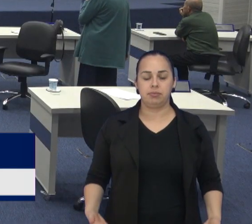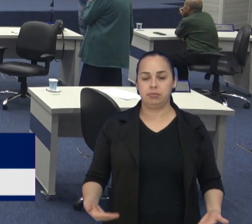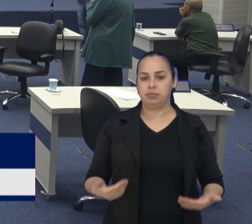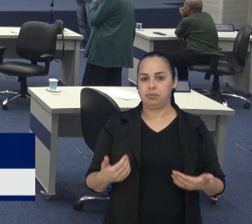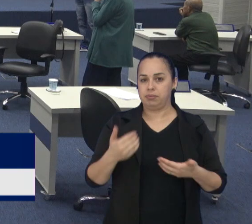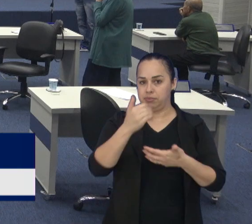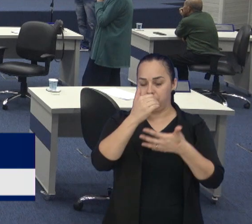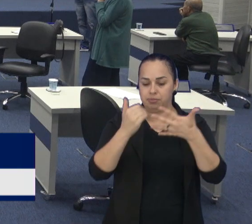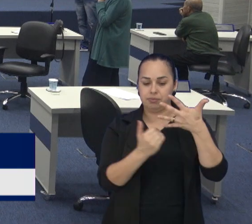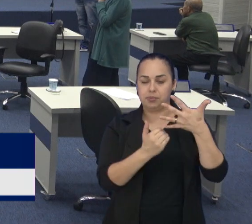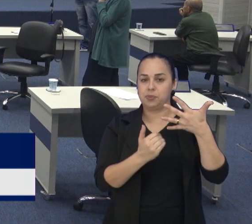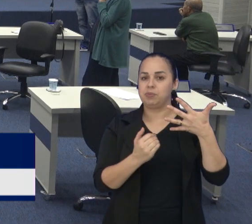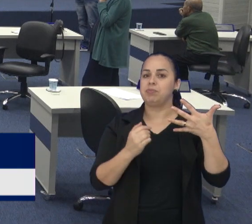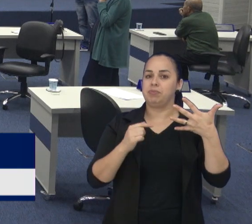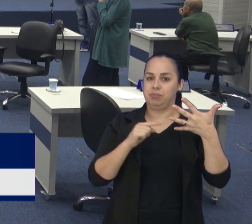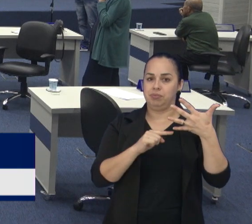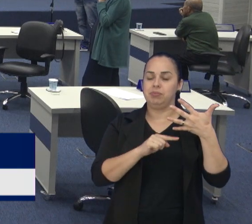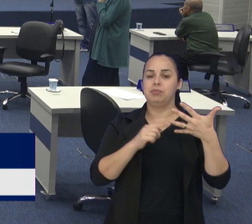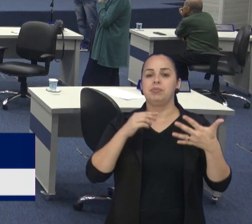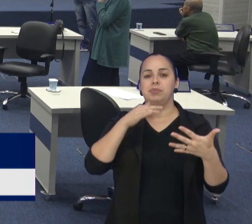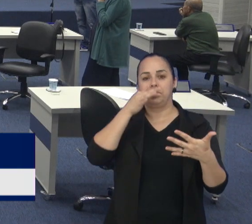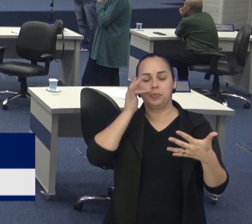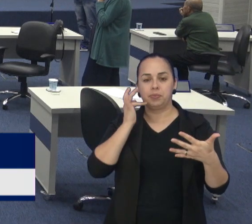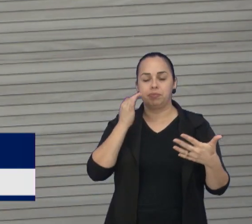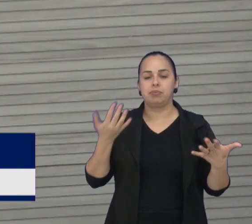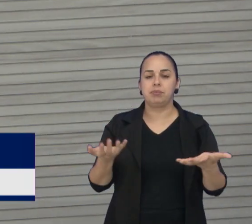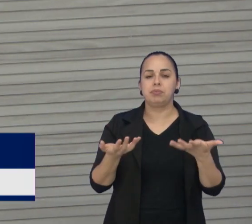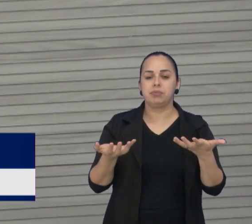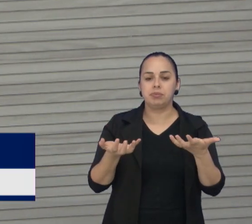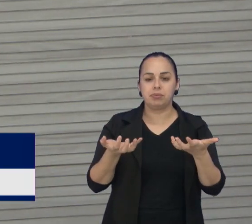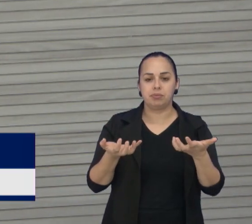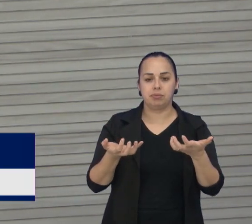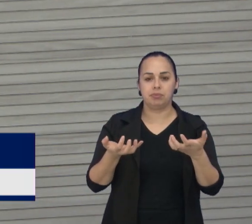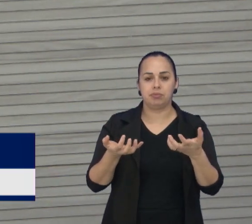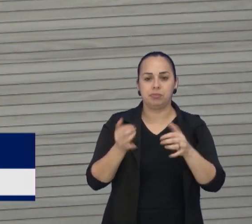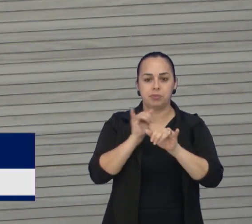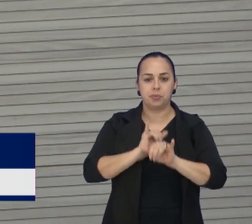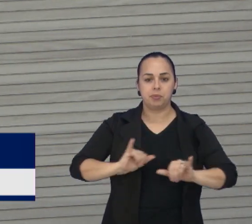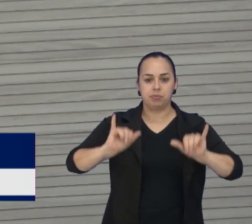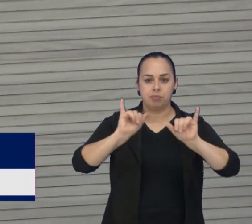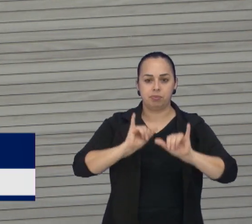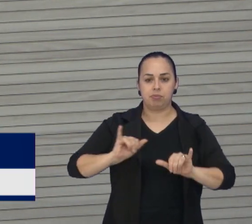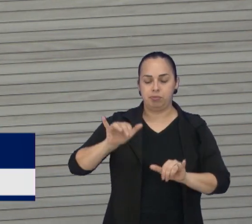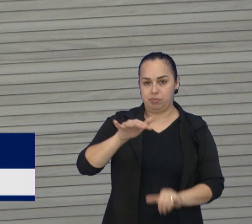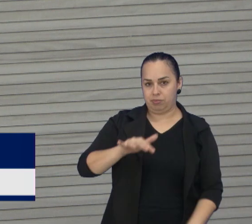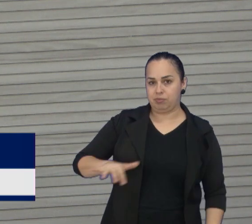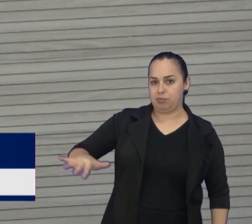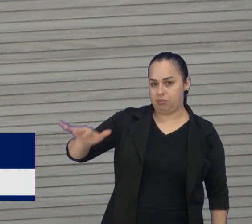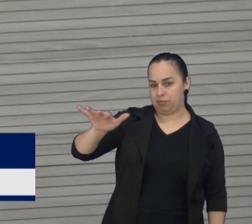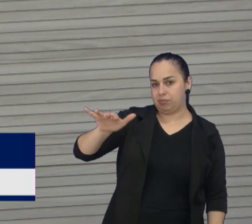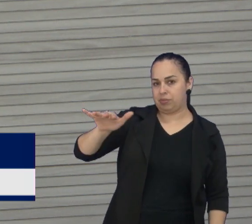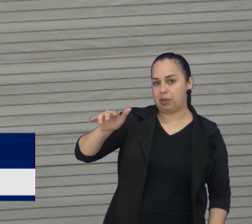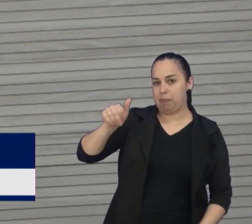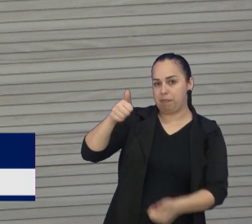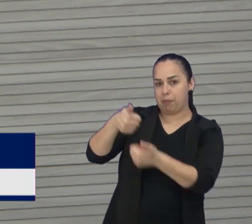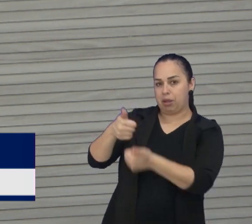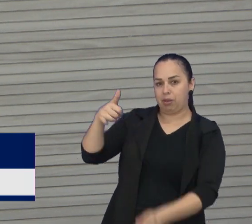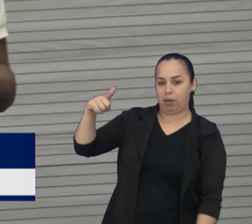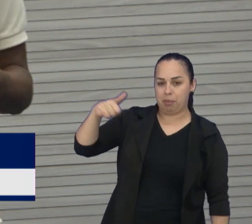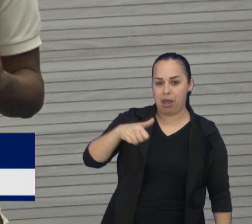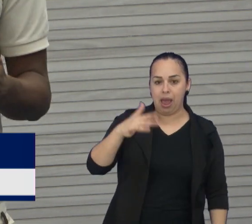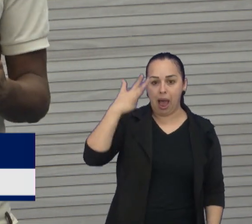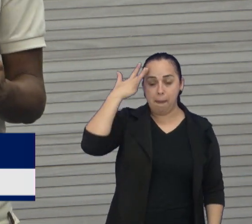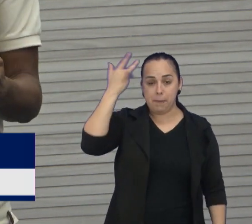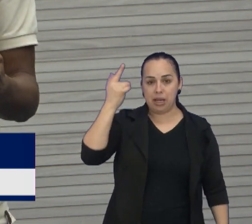Questão de ordem, o vereador Fabão Zagueiro. Senhor presidente, só queria deixar um aviso aqui para a região lá, né, do Jardim da Granja, que amanhã,